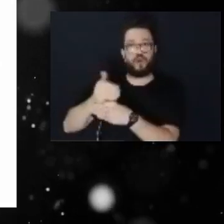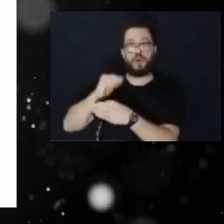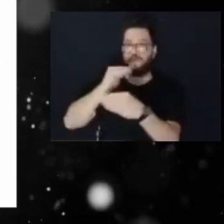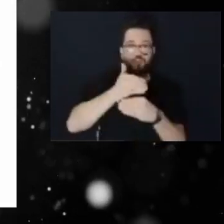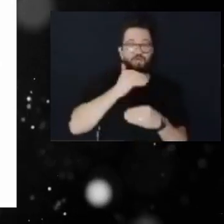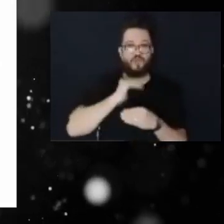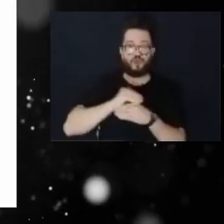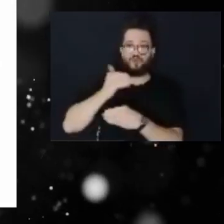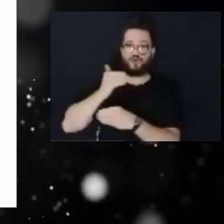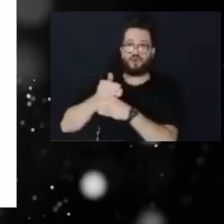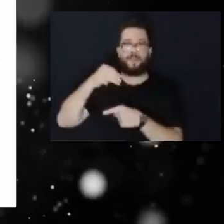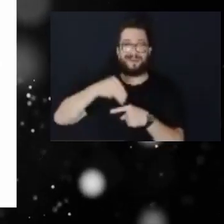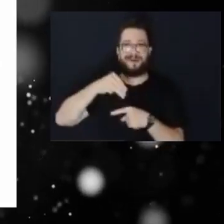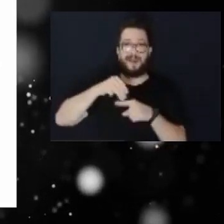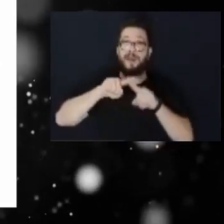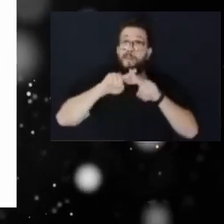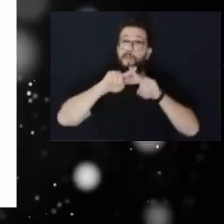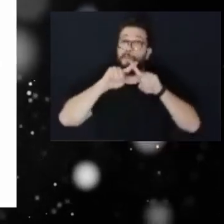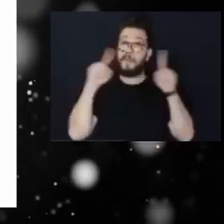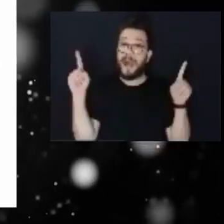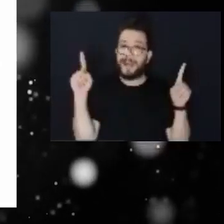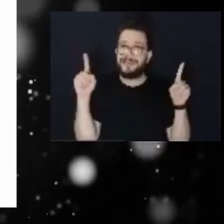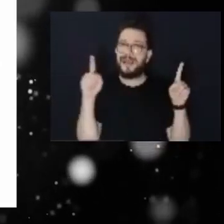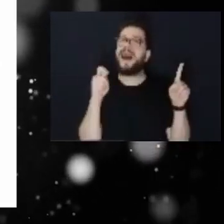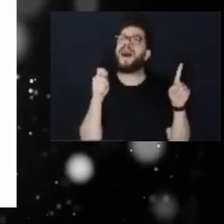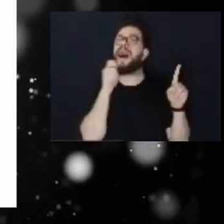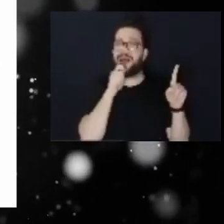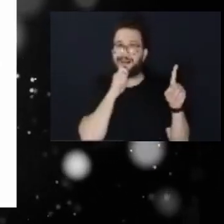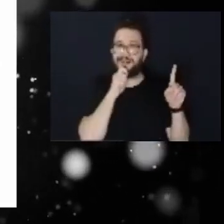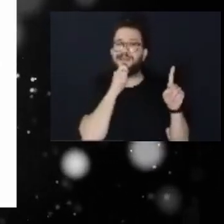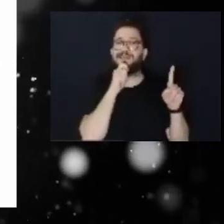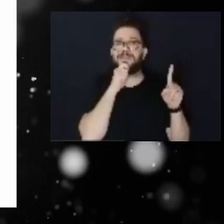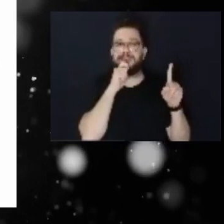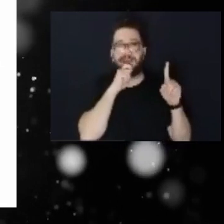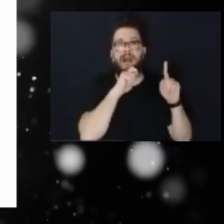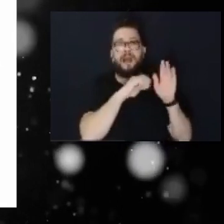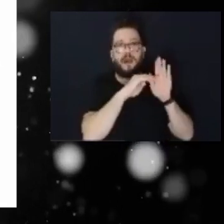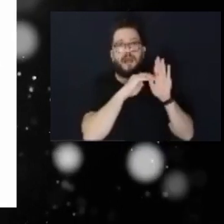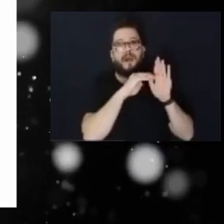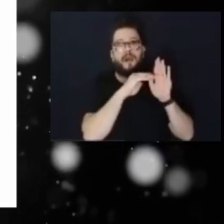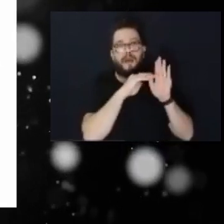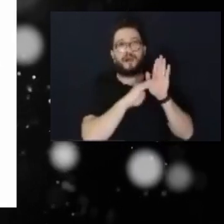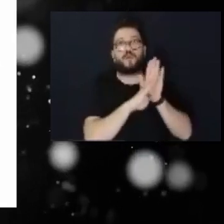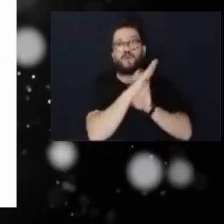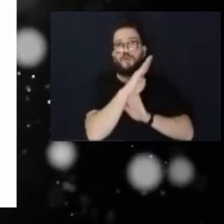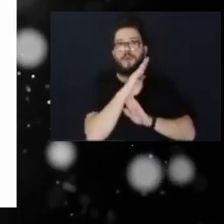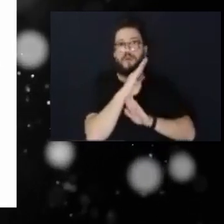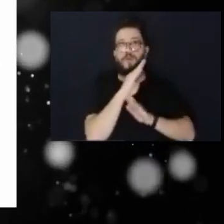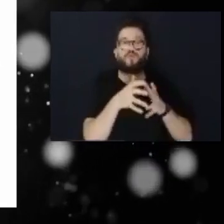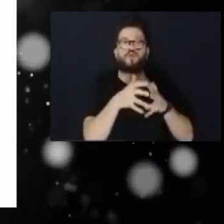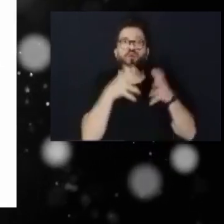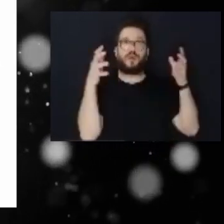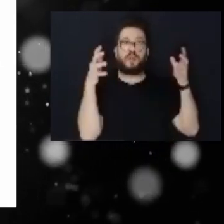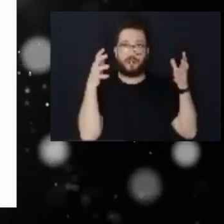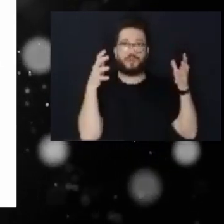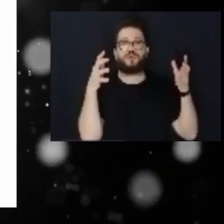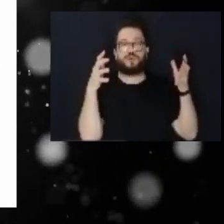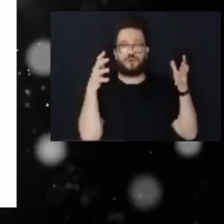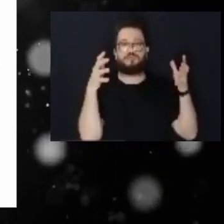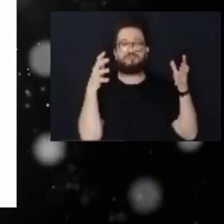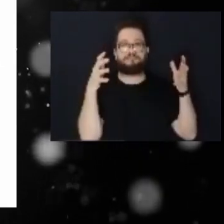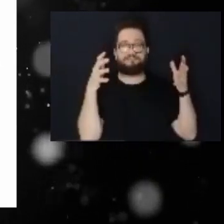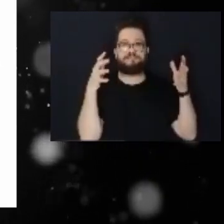não esteja atingido números desejados para baixar o número de internados, né? Entretanto, de fato,